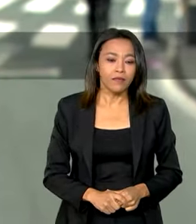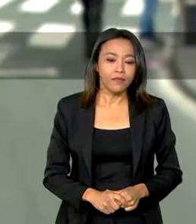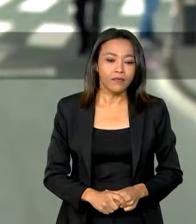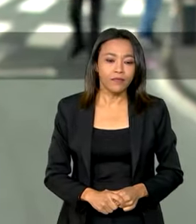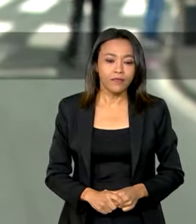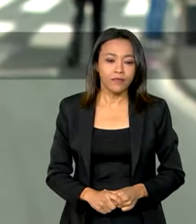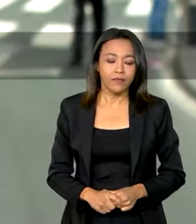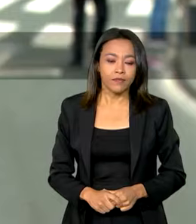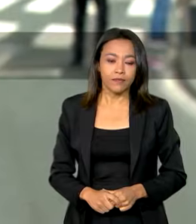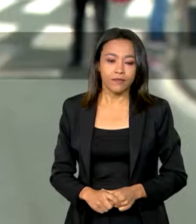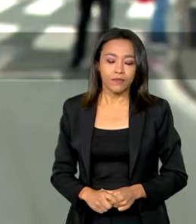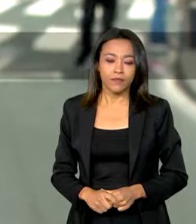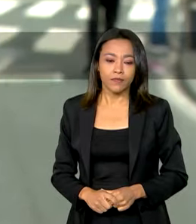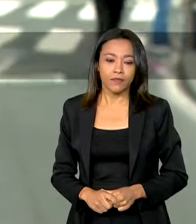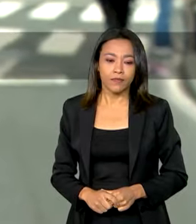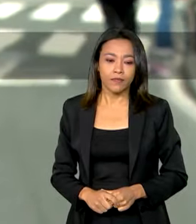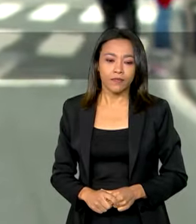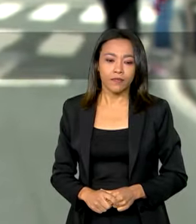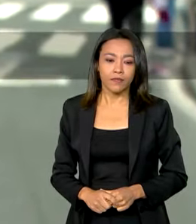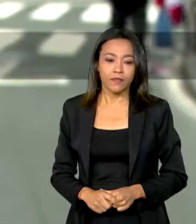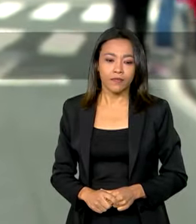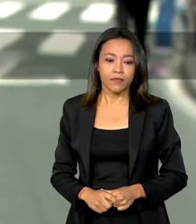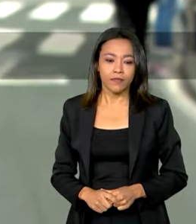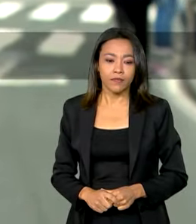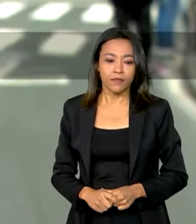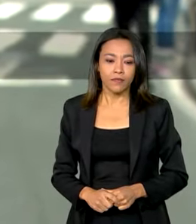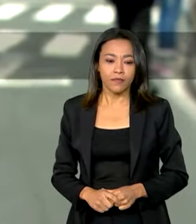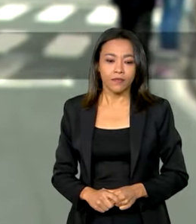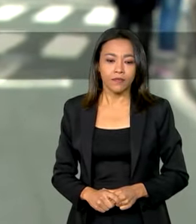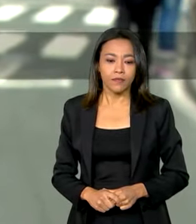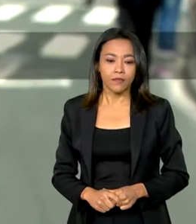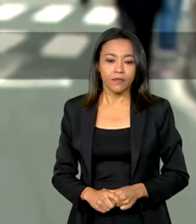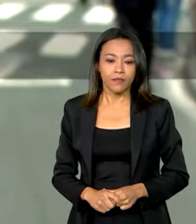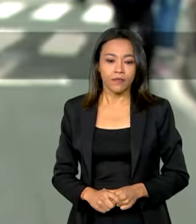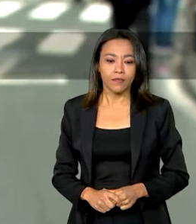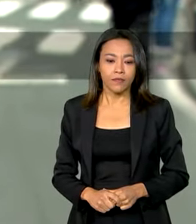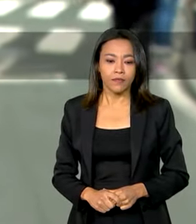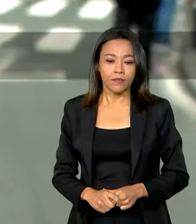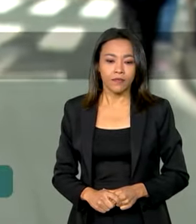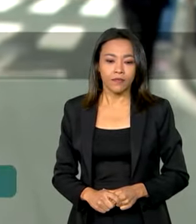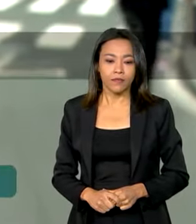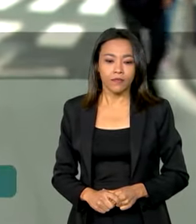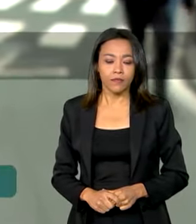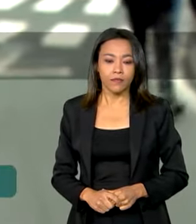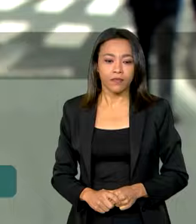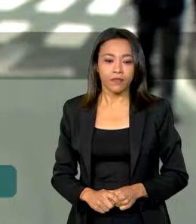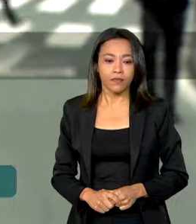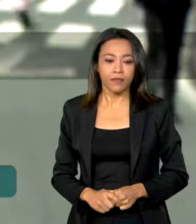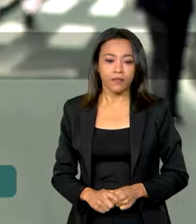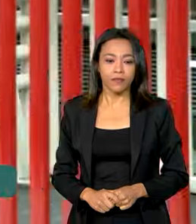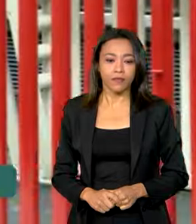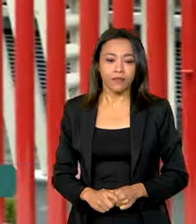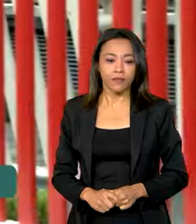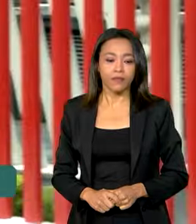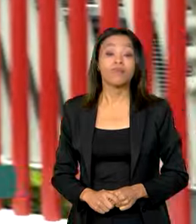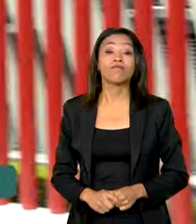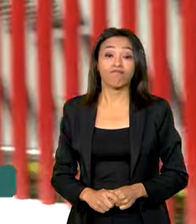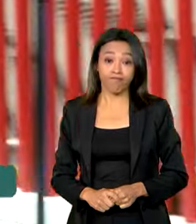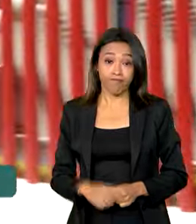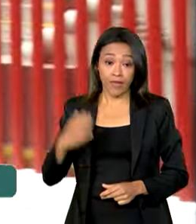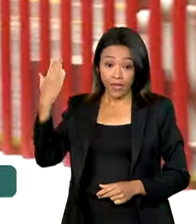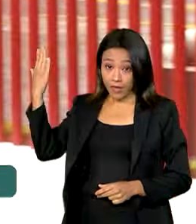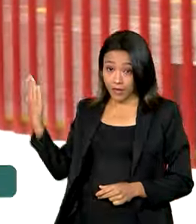expectativas de Ella de que realmente nuestro gremio mejore nuestras condiciones laborales Y pues cumpla que no